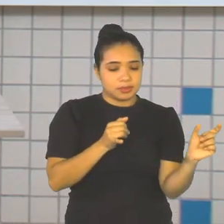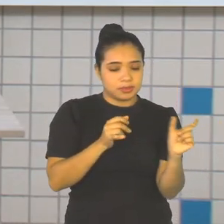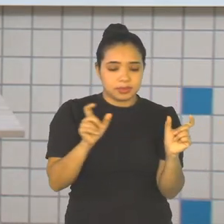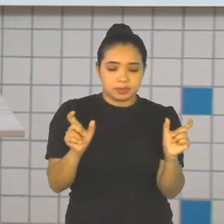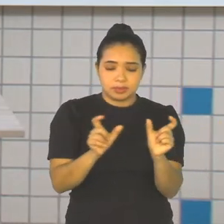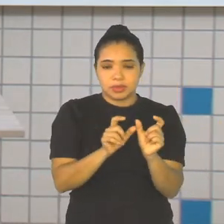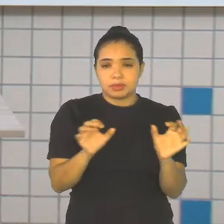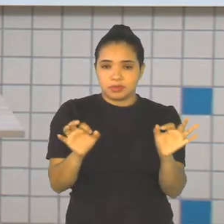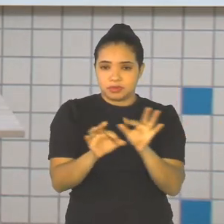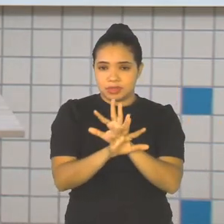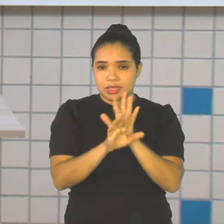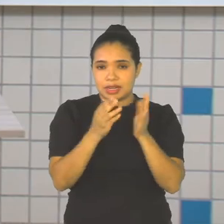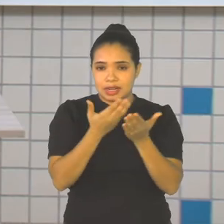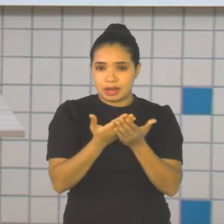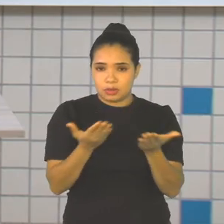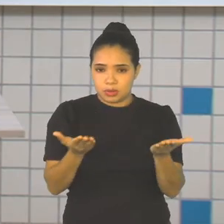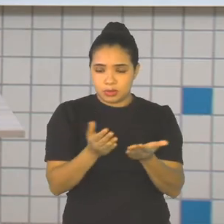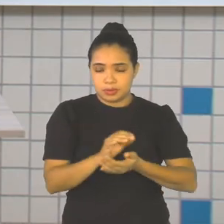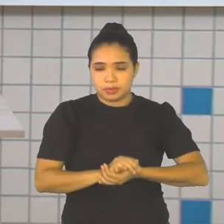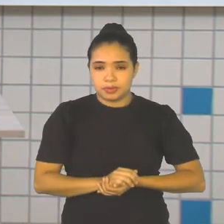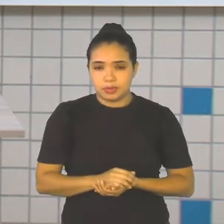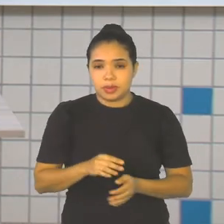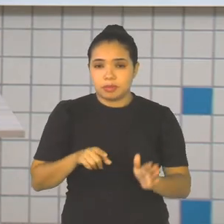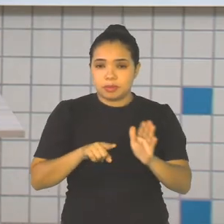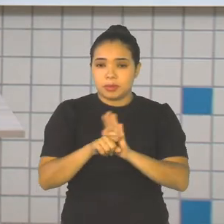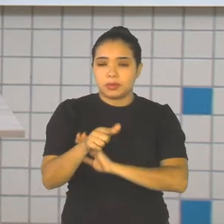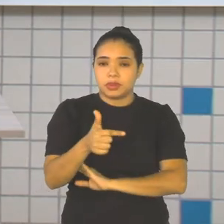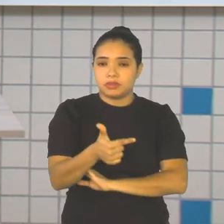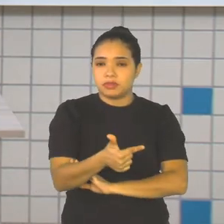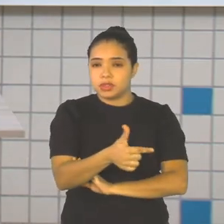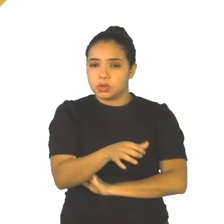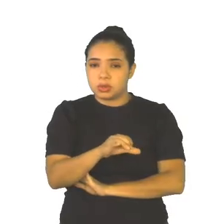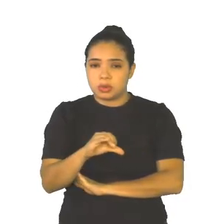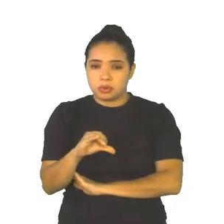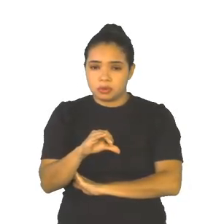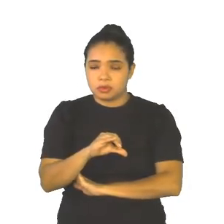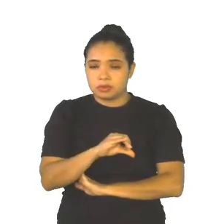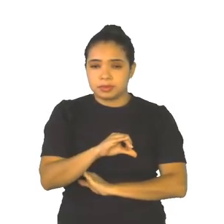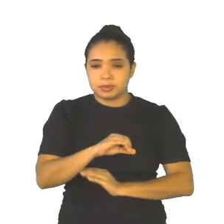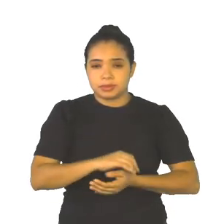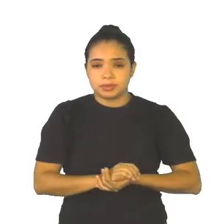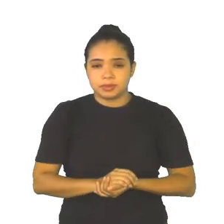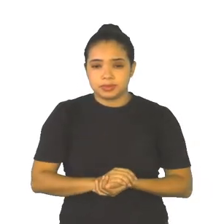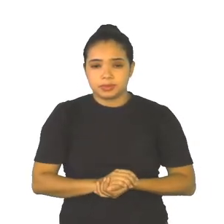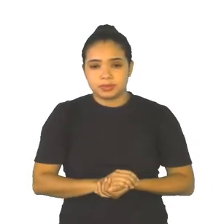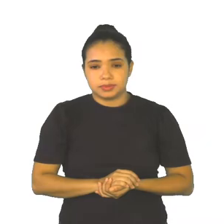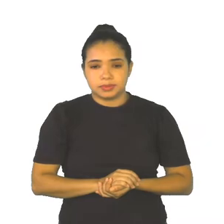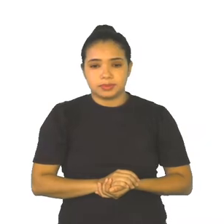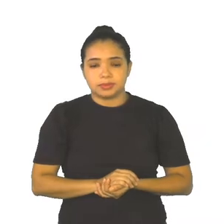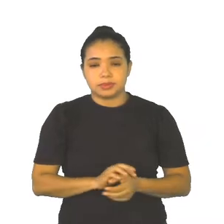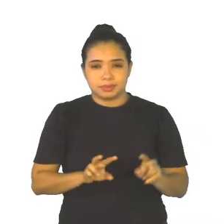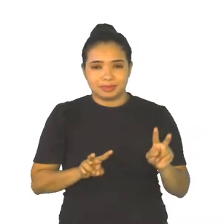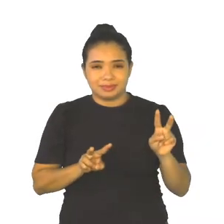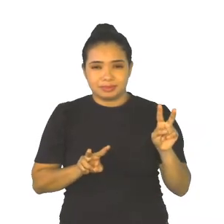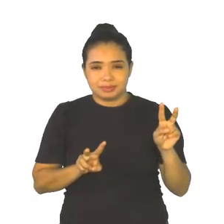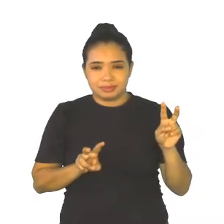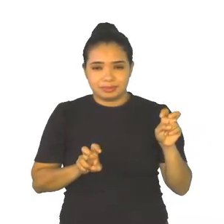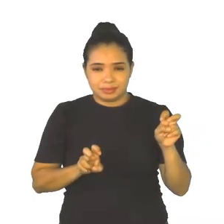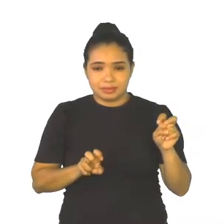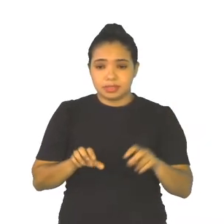encerrar essa nossa aula. E aí a questão 29 ela fala o seguinte: abre aspas, no trecho,